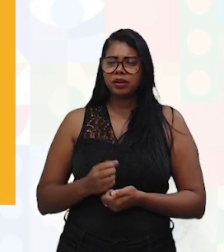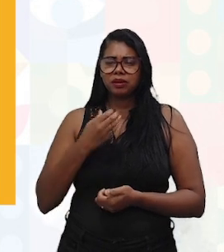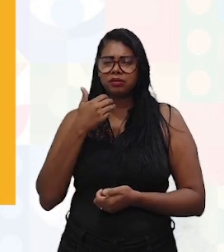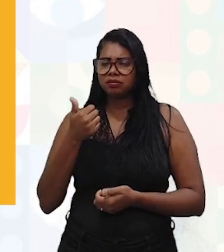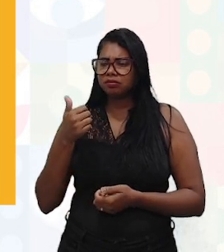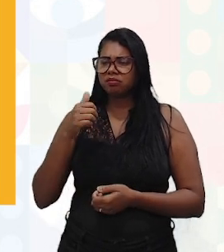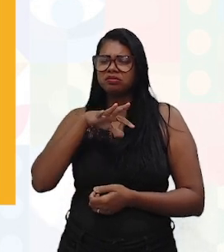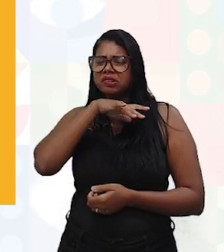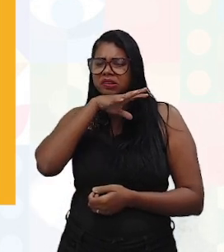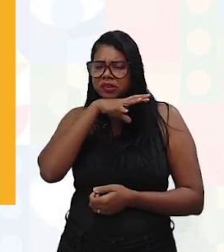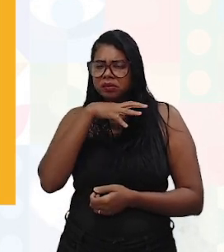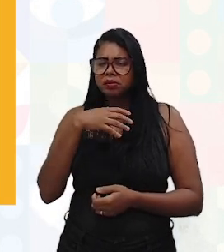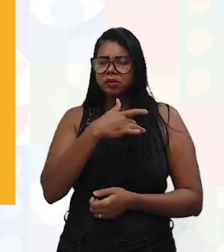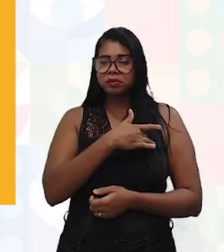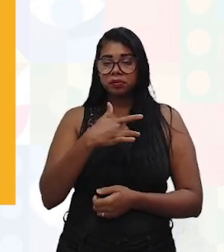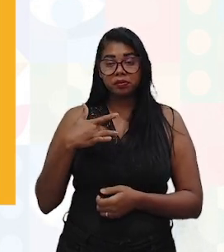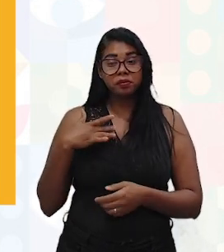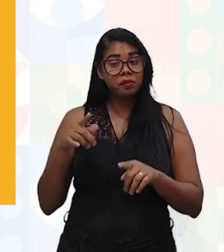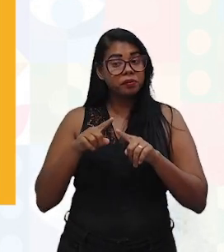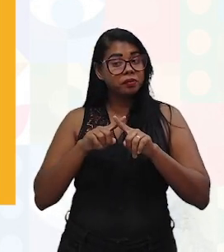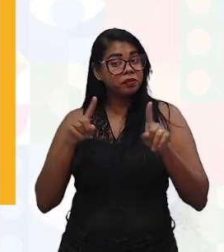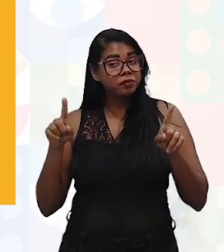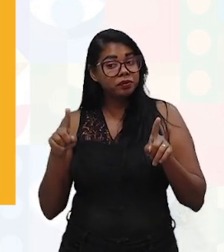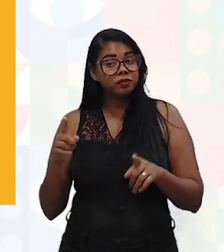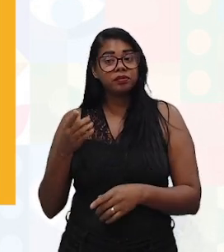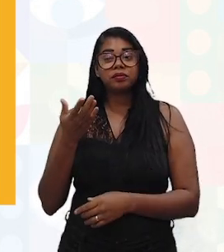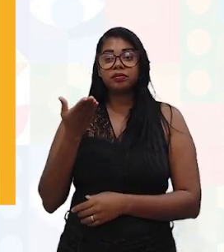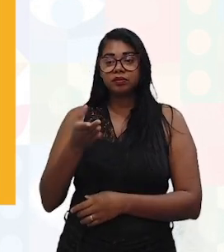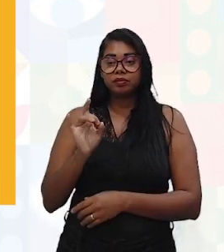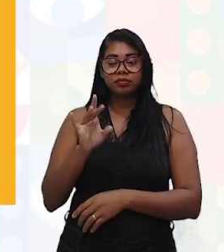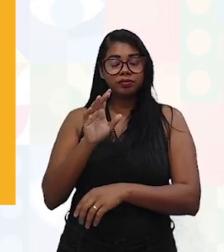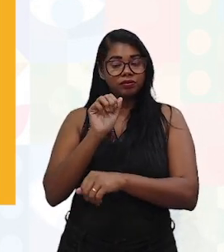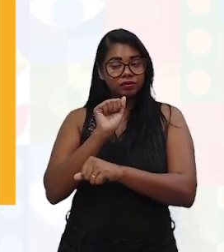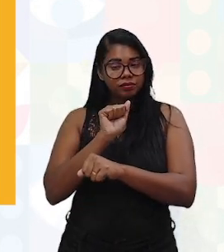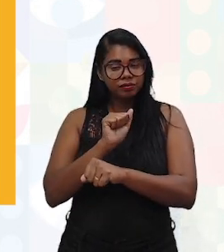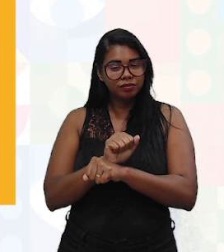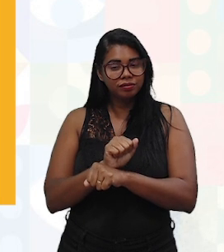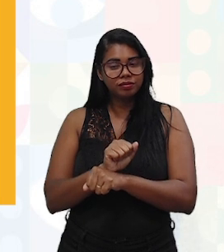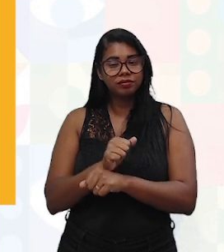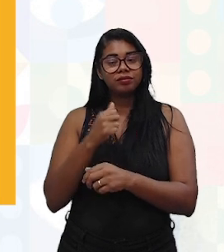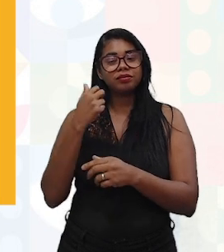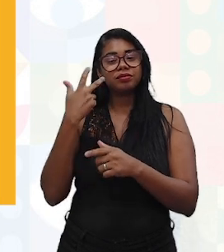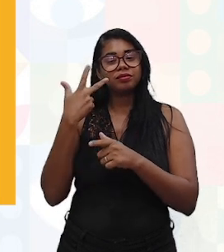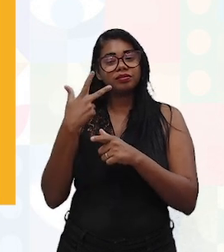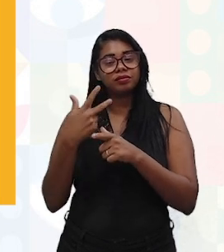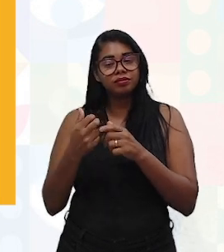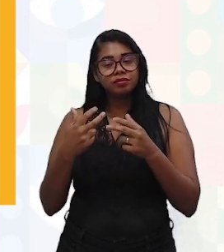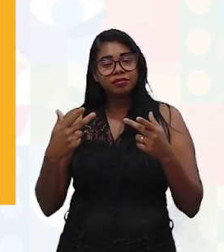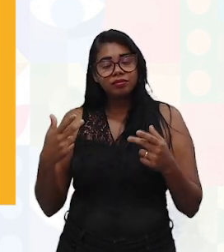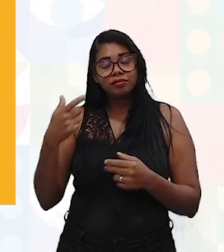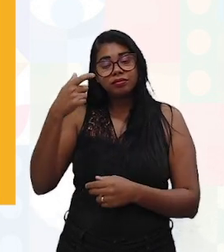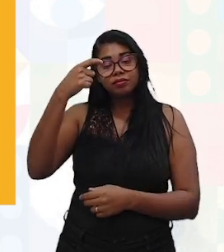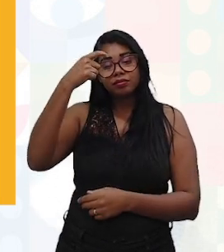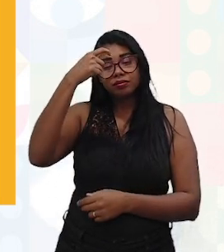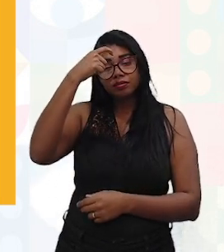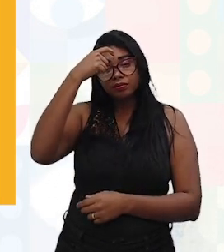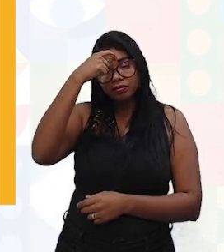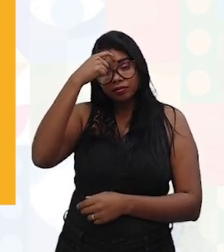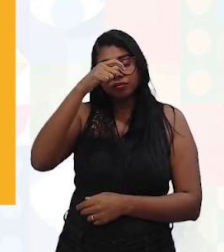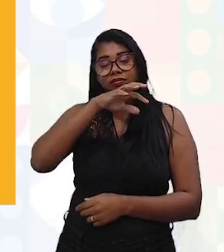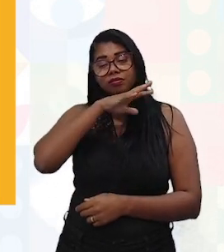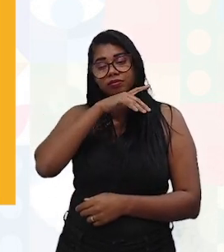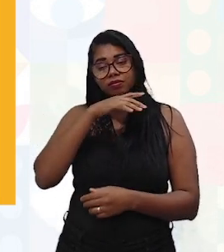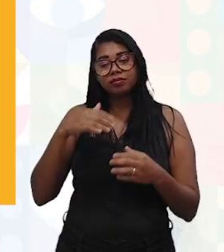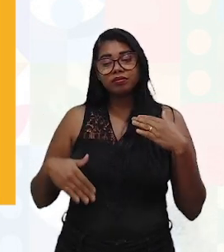bem para a saúde. Mas você só vai parar quando você tiver a consciência que